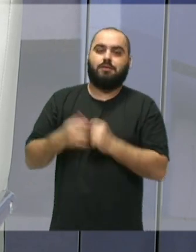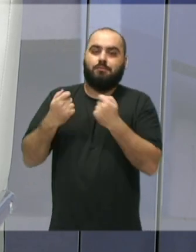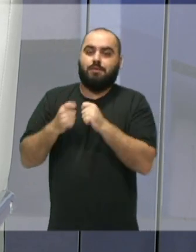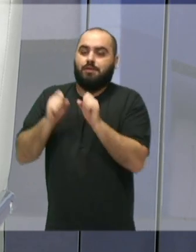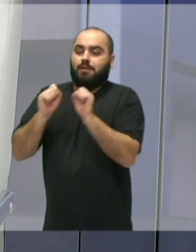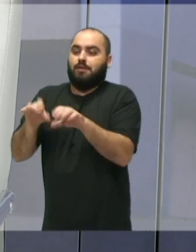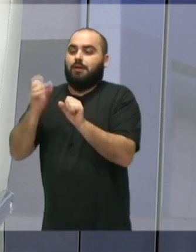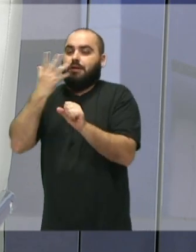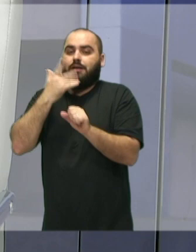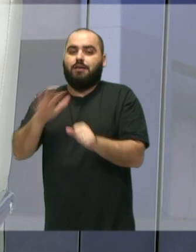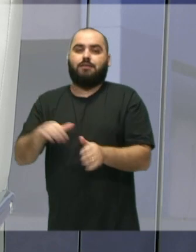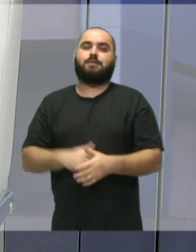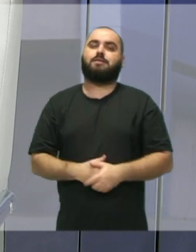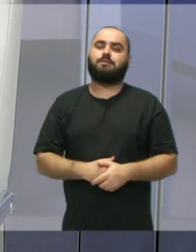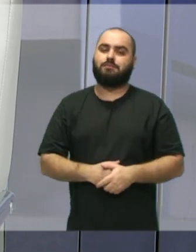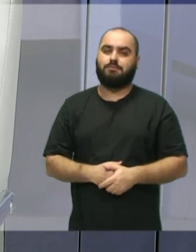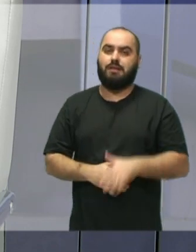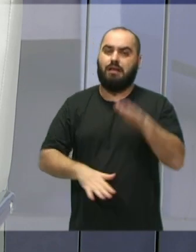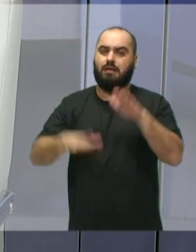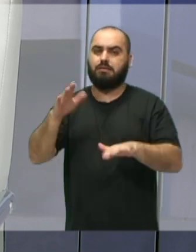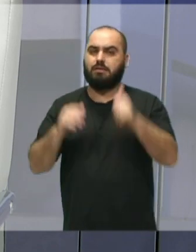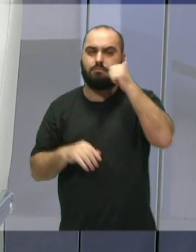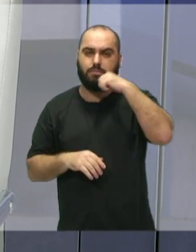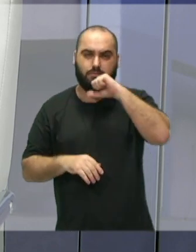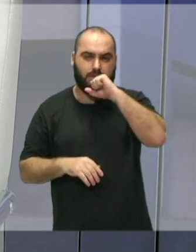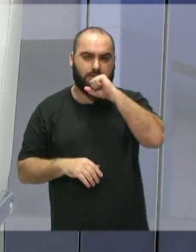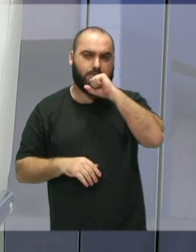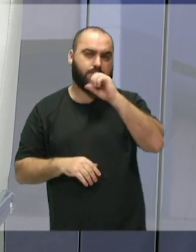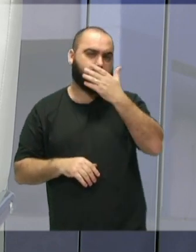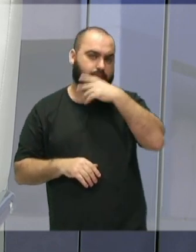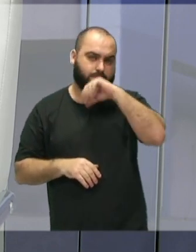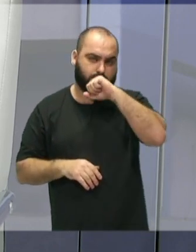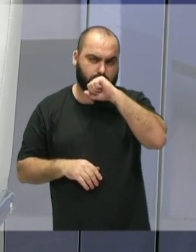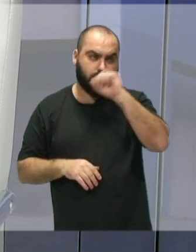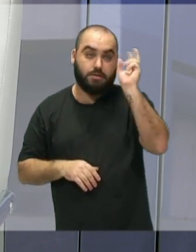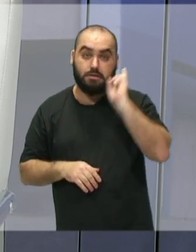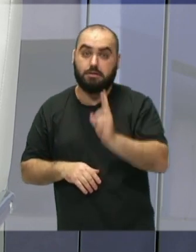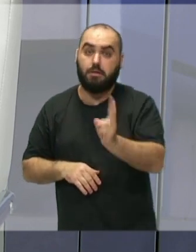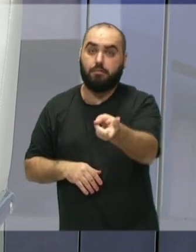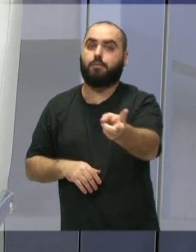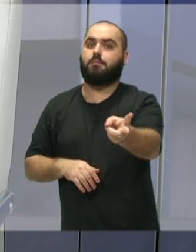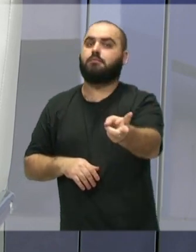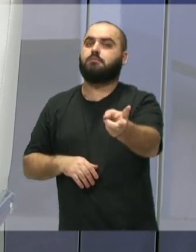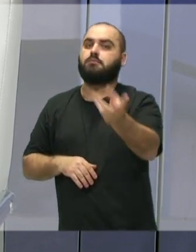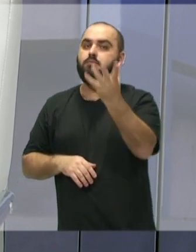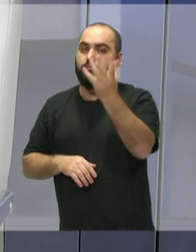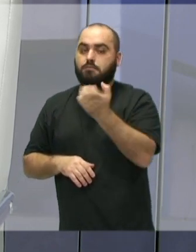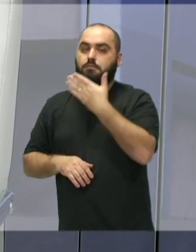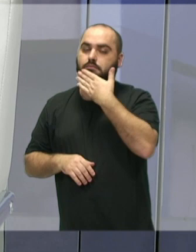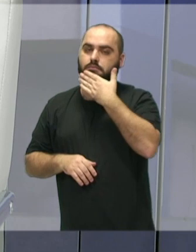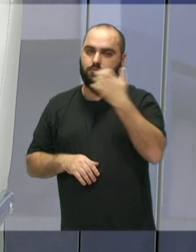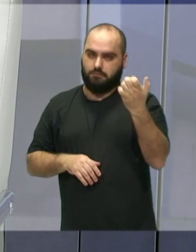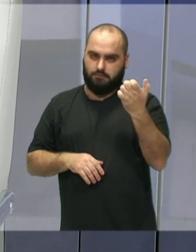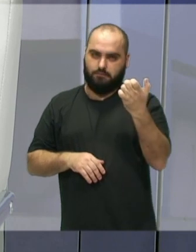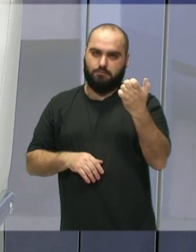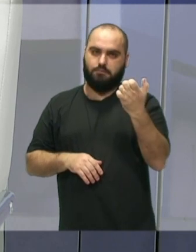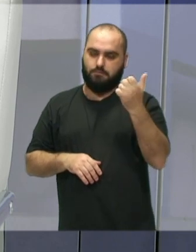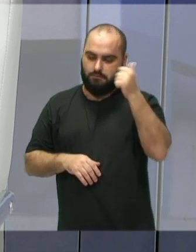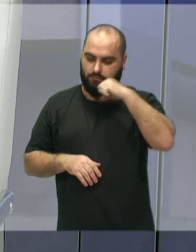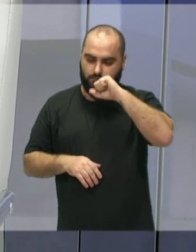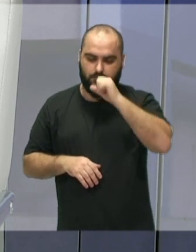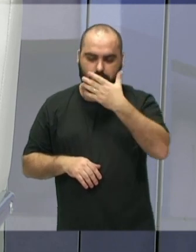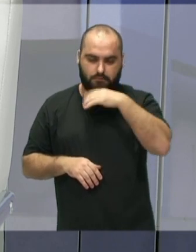o mundo. Às vezes, os pais, às vezes não sempre, né? Eles querem dar o melhor de si, mas eles dão a educação que eles receberam também. O